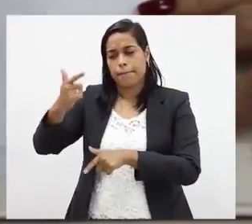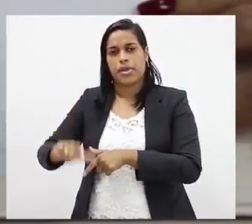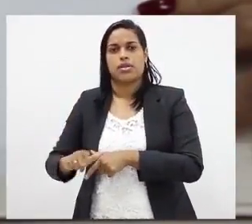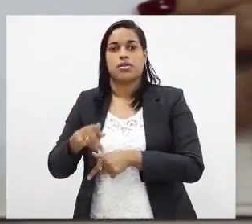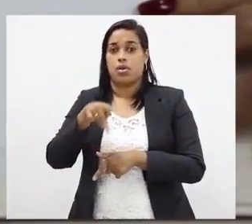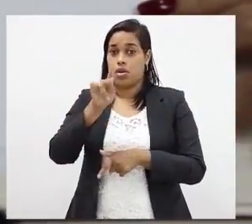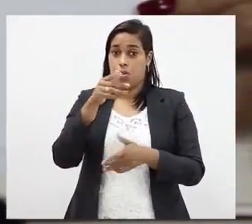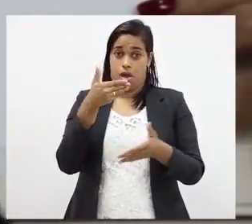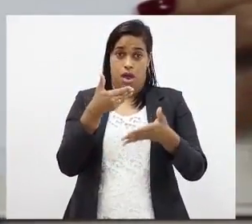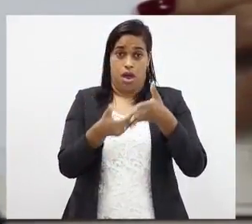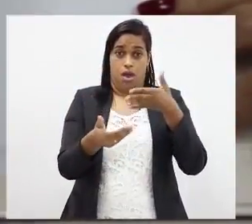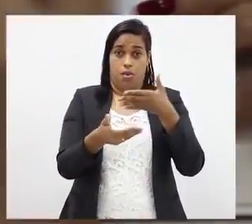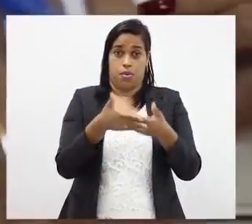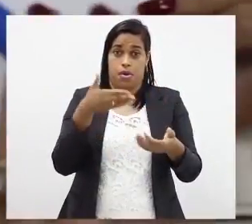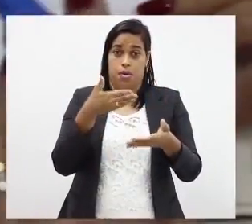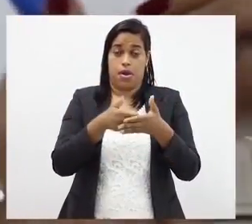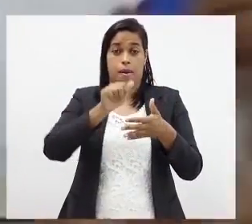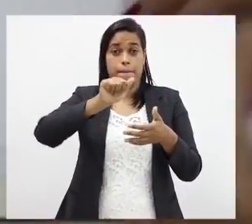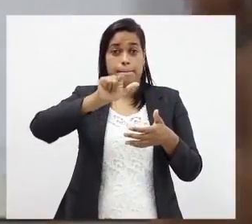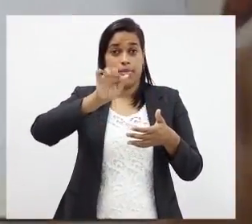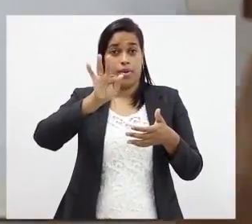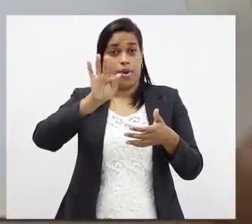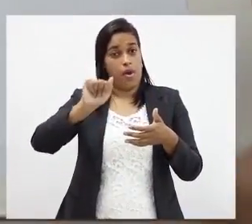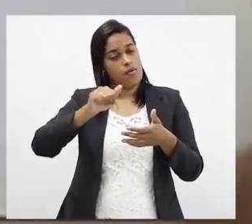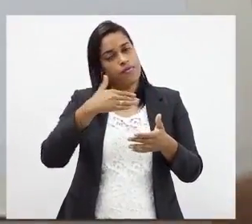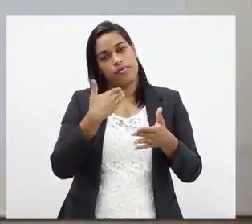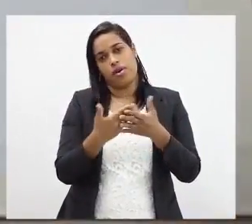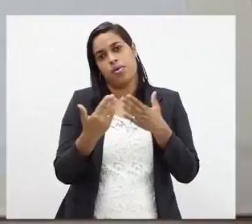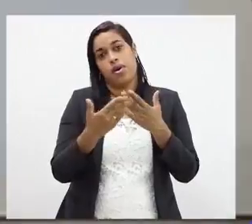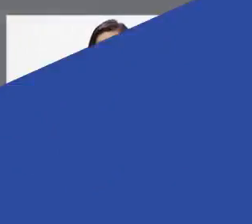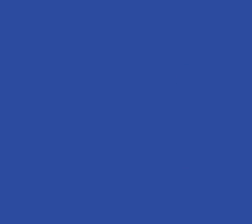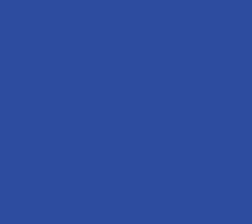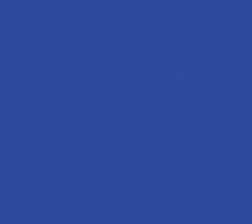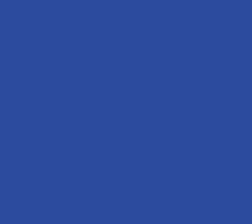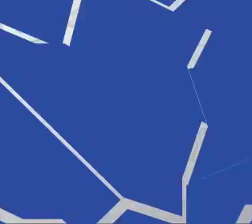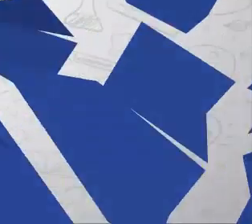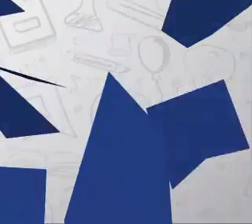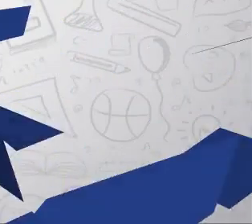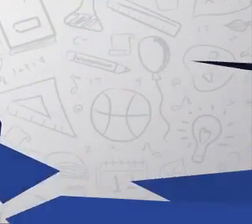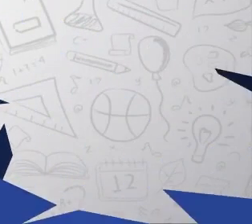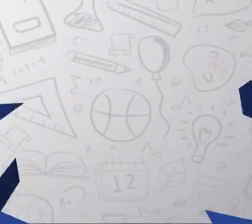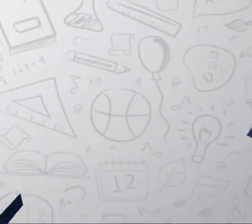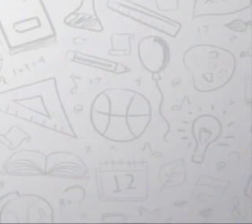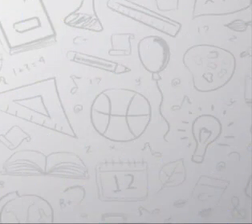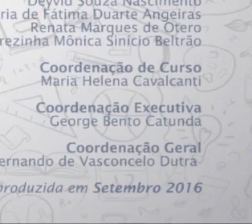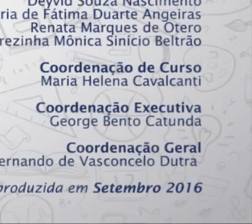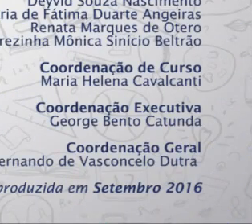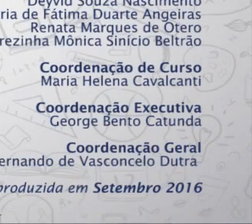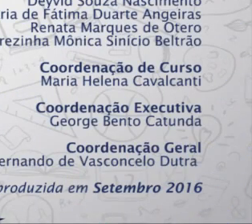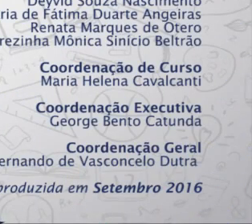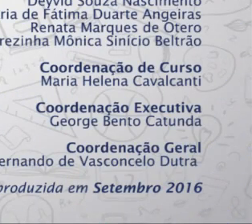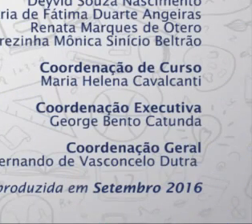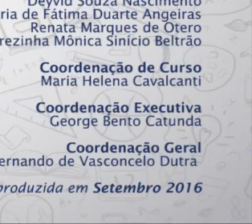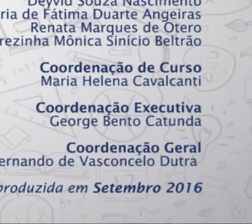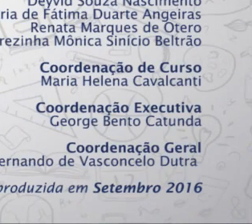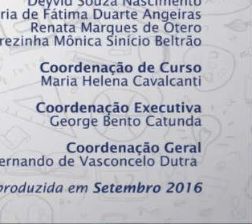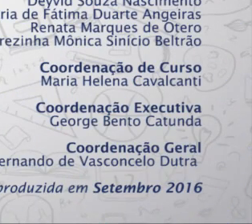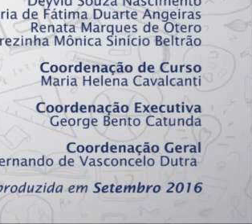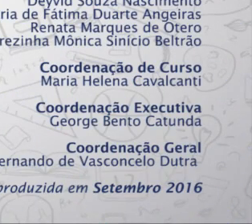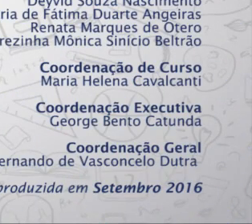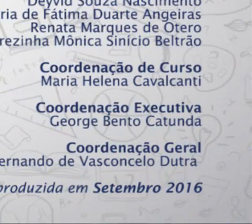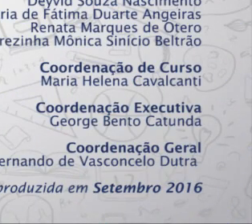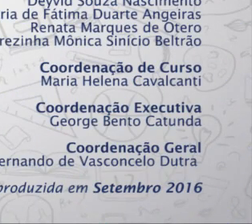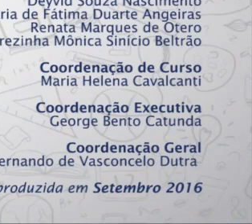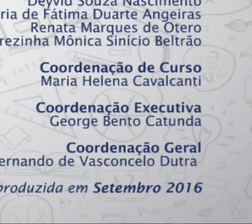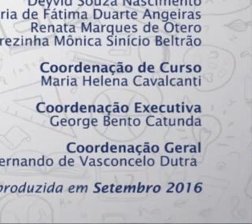K qualquer para um alfa qualquer. Essa é a ideia da cavaleira. Som direto,